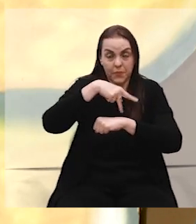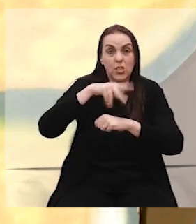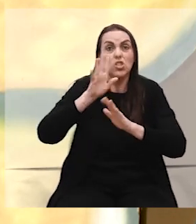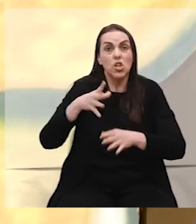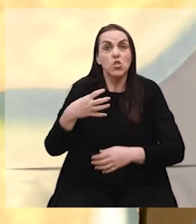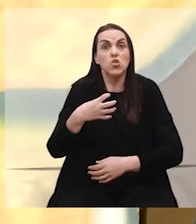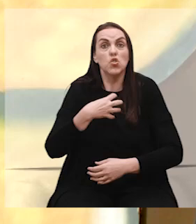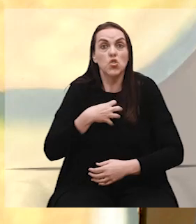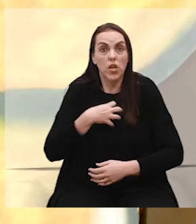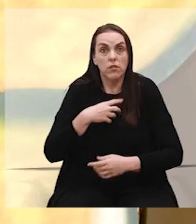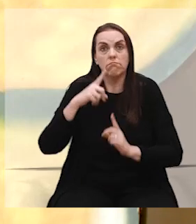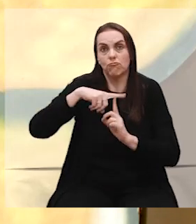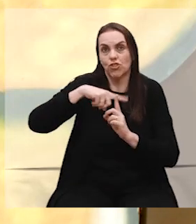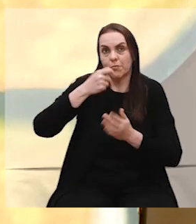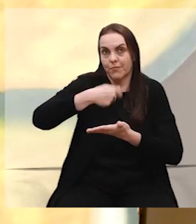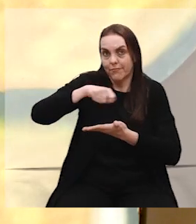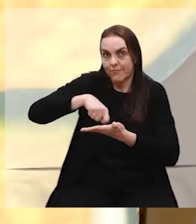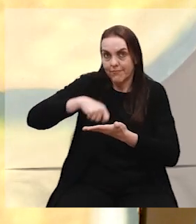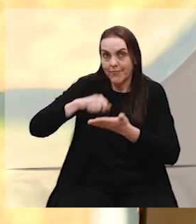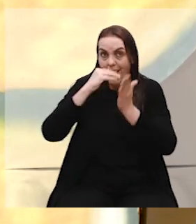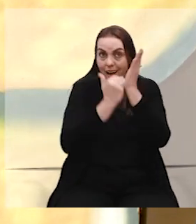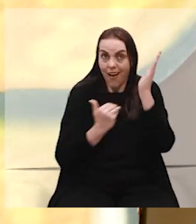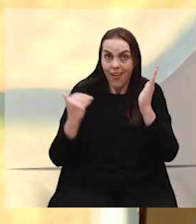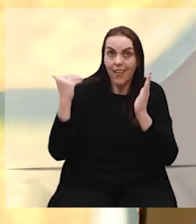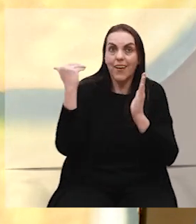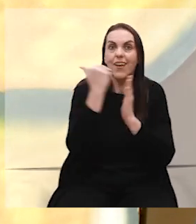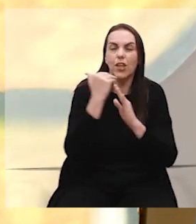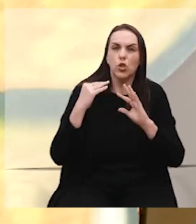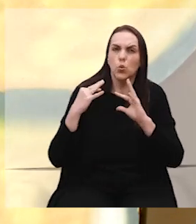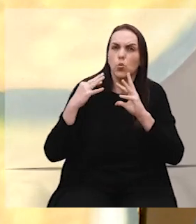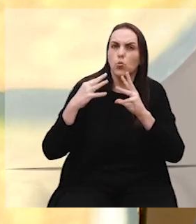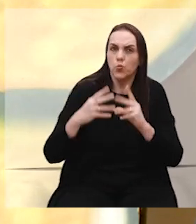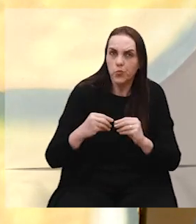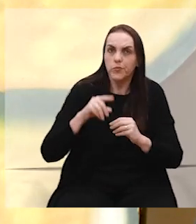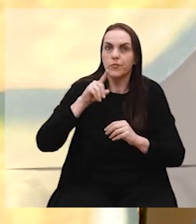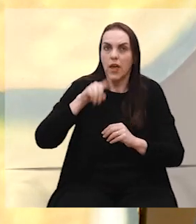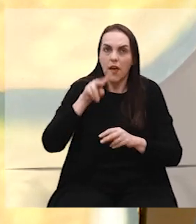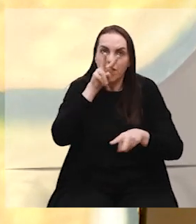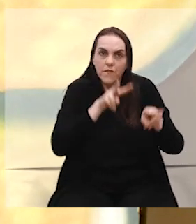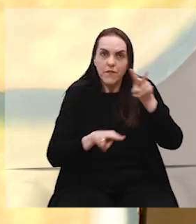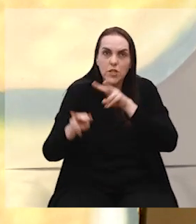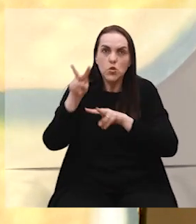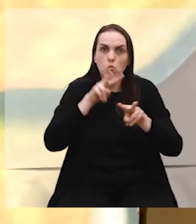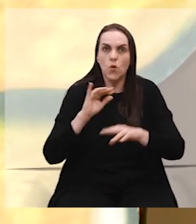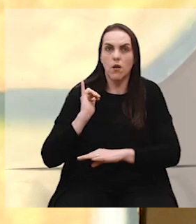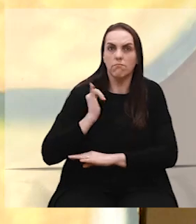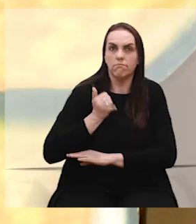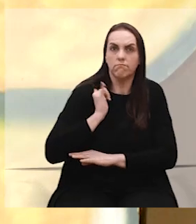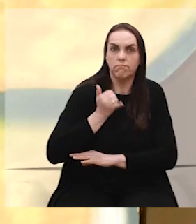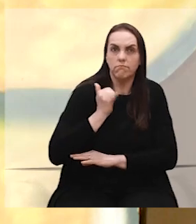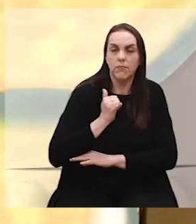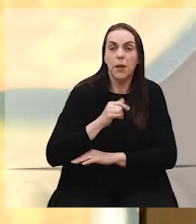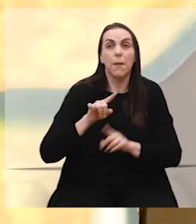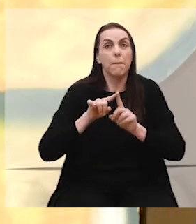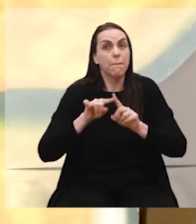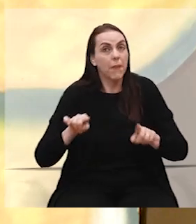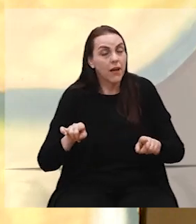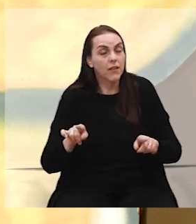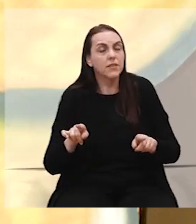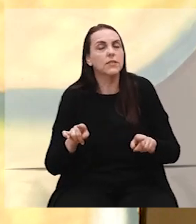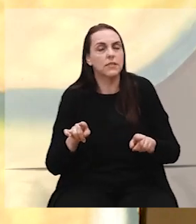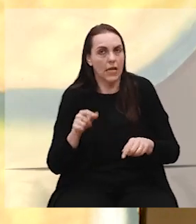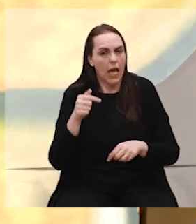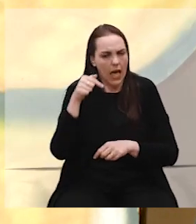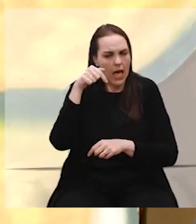maneira de se escrever, além de toda a bagagem visual narrativa,